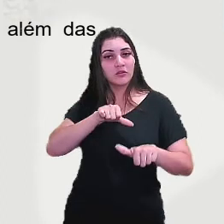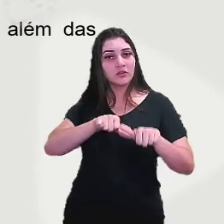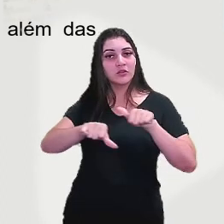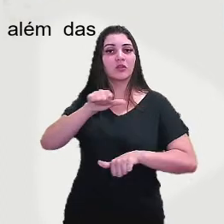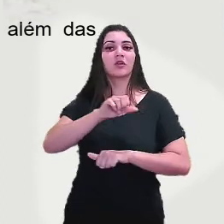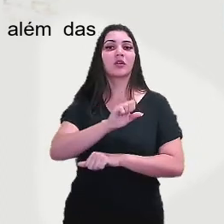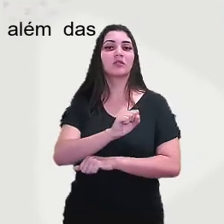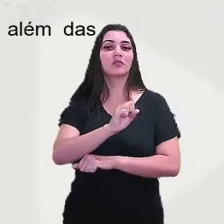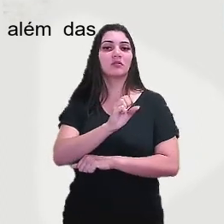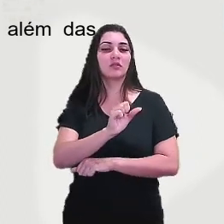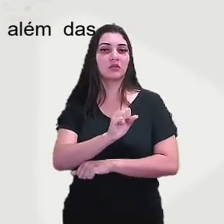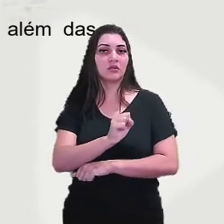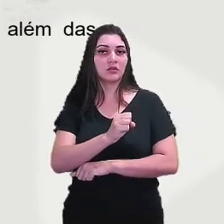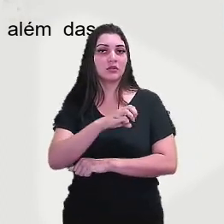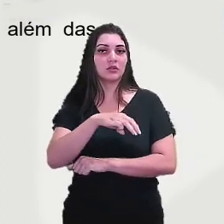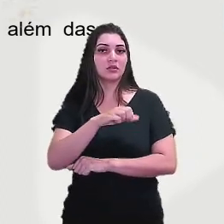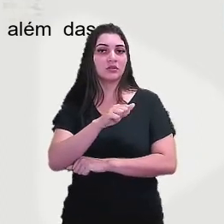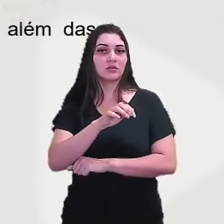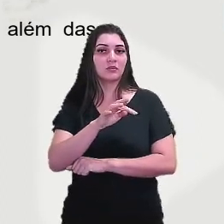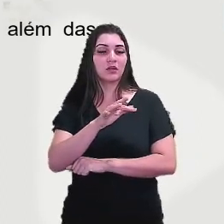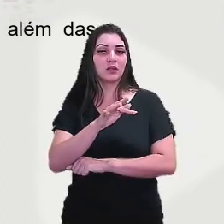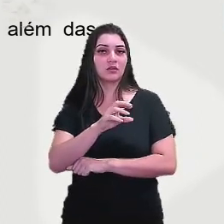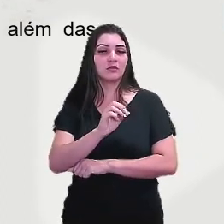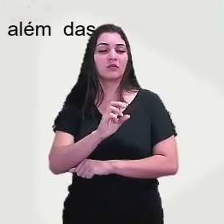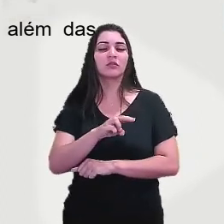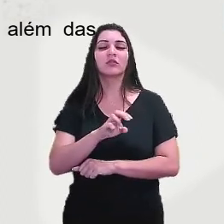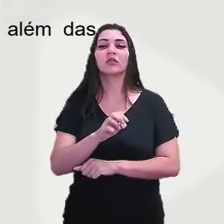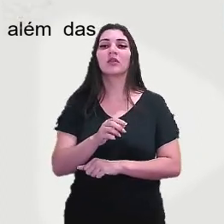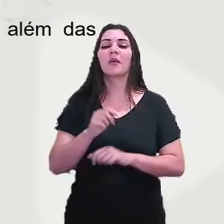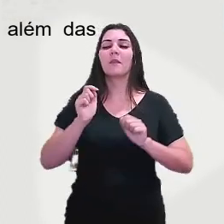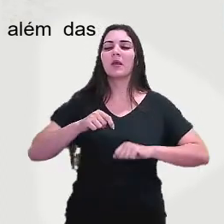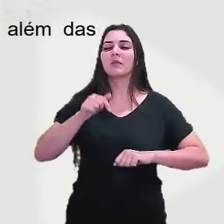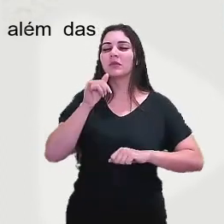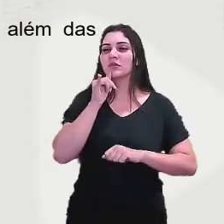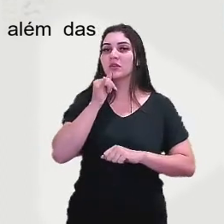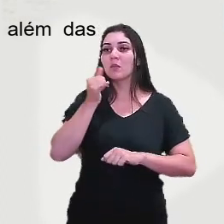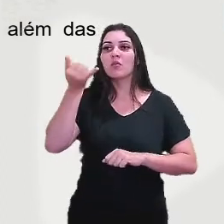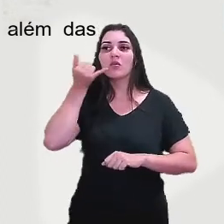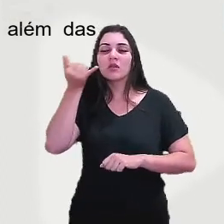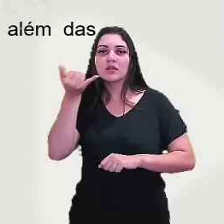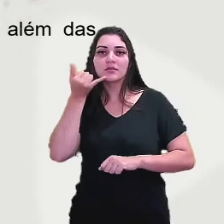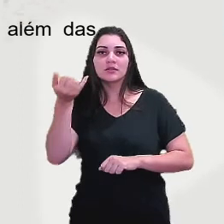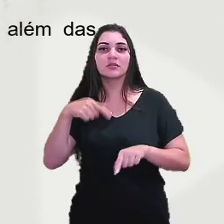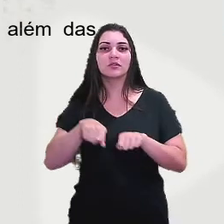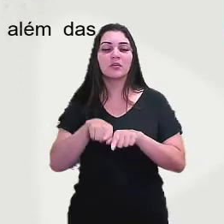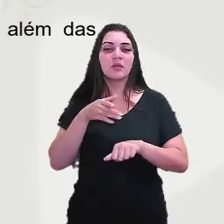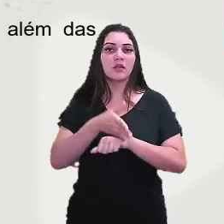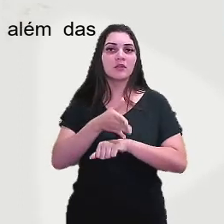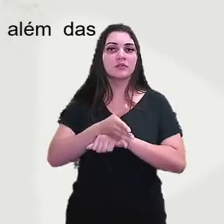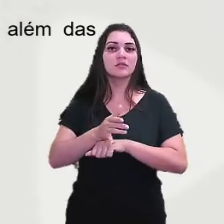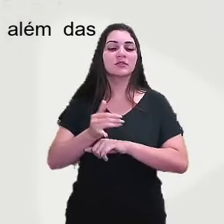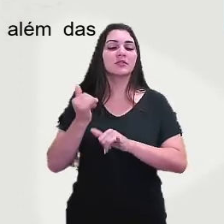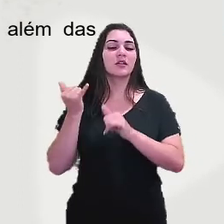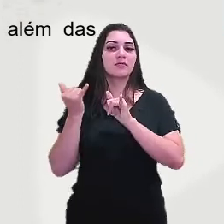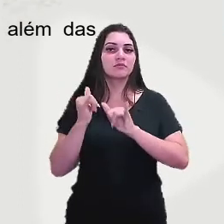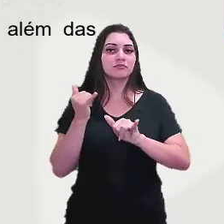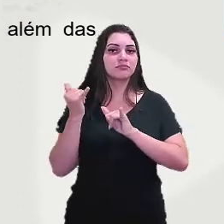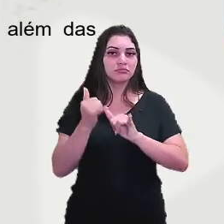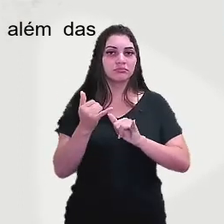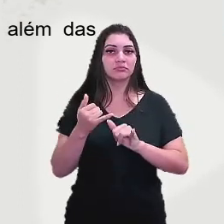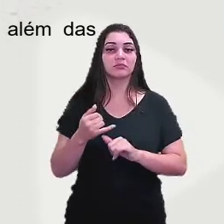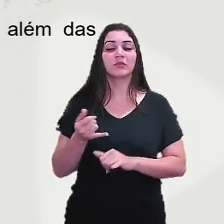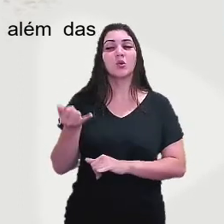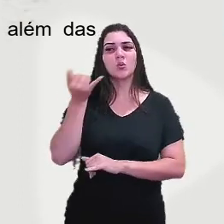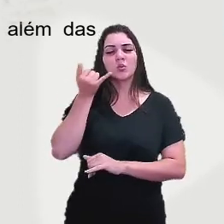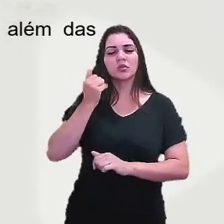que, além de funções de ligações e mensagens, permitem o acesso à internet. A gente pode avaliar o quê? Que o celular